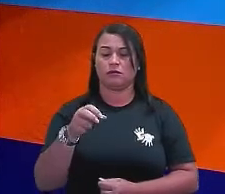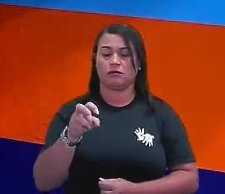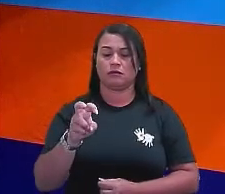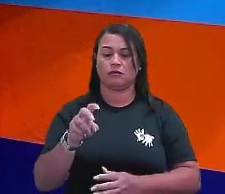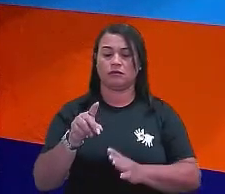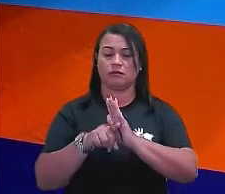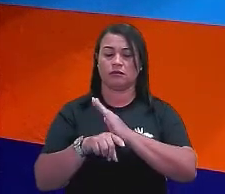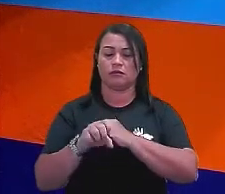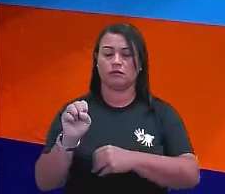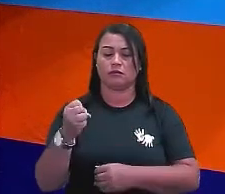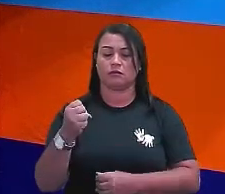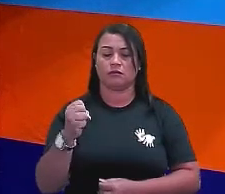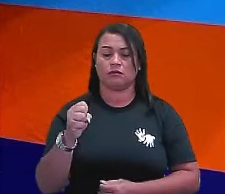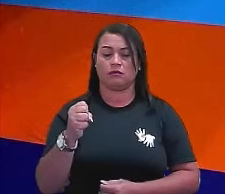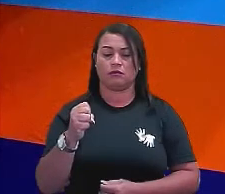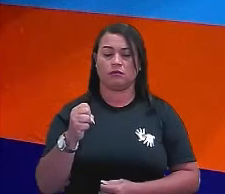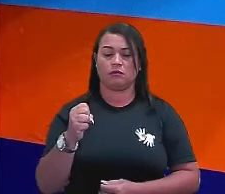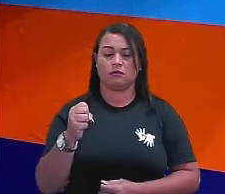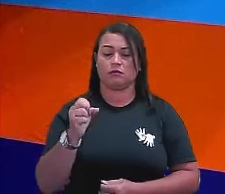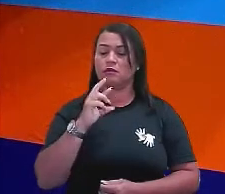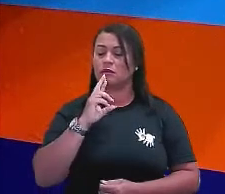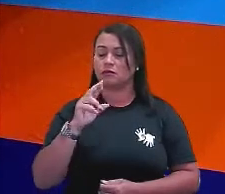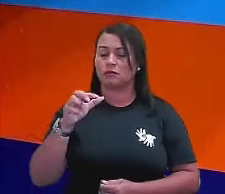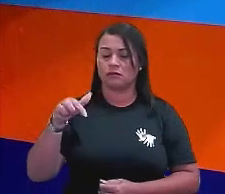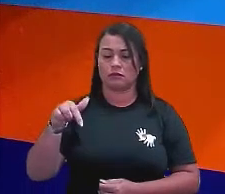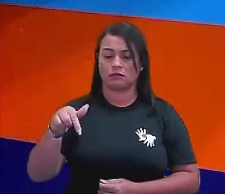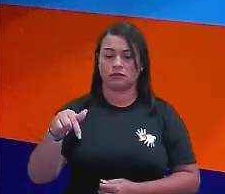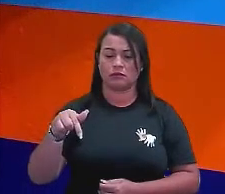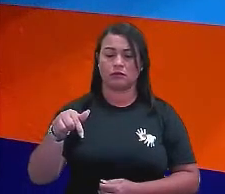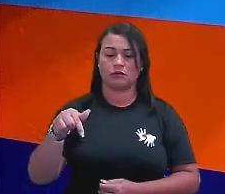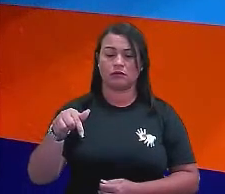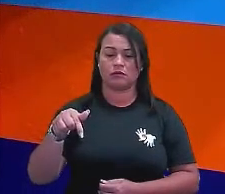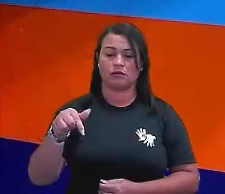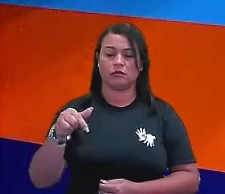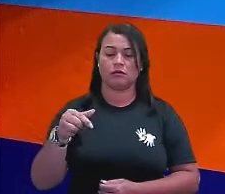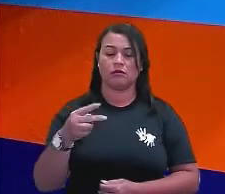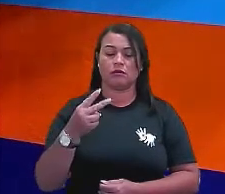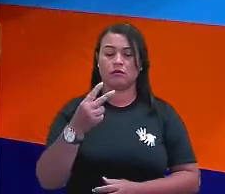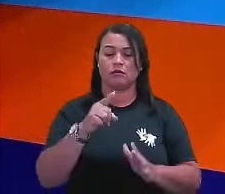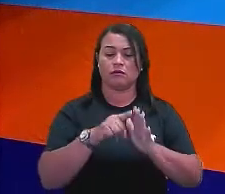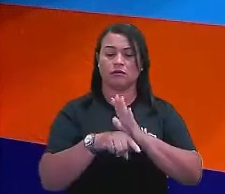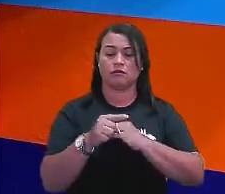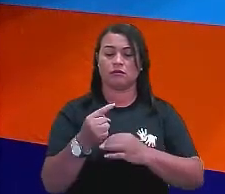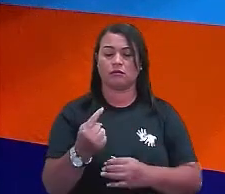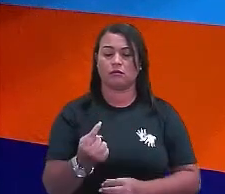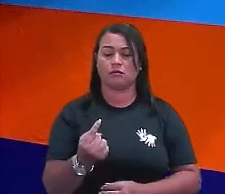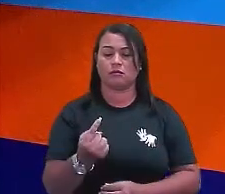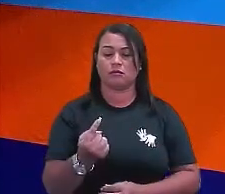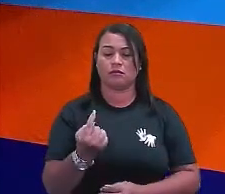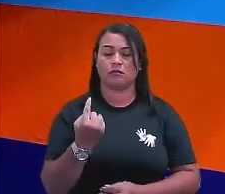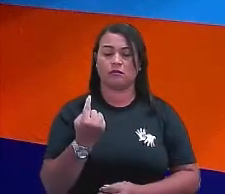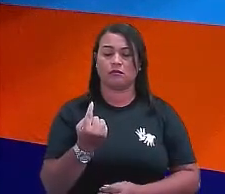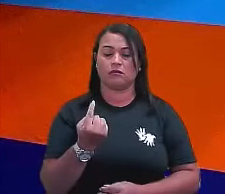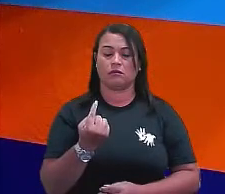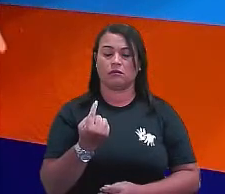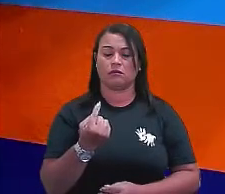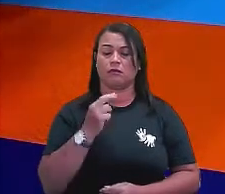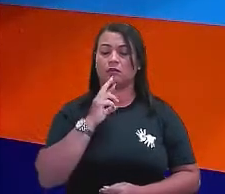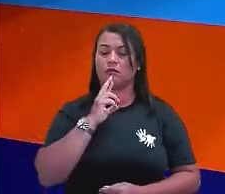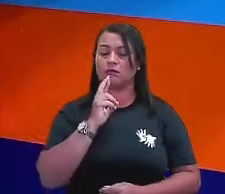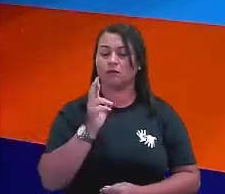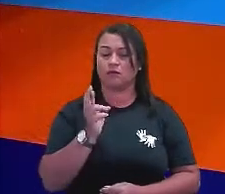15 menos 8, que vai dar 7, e 2 menos 1, que vai dar 1, tá